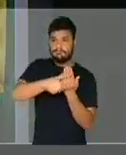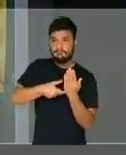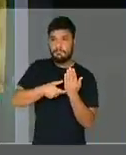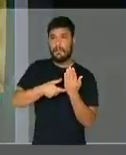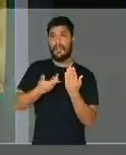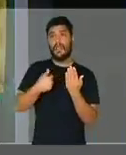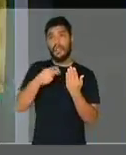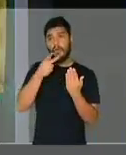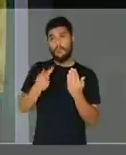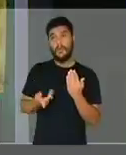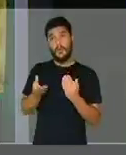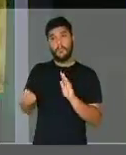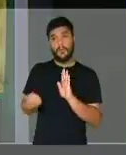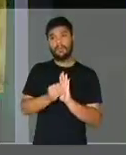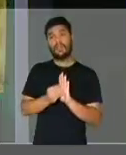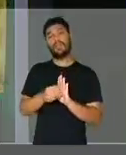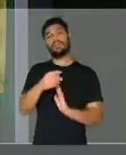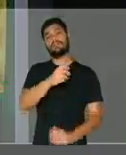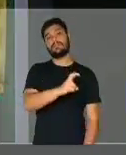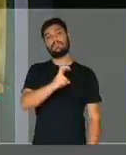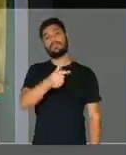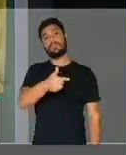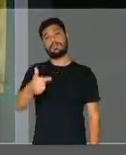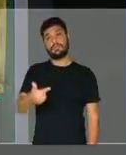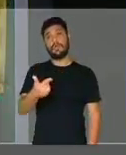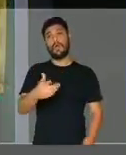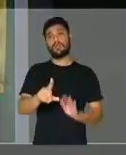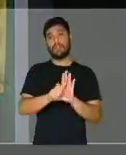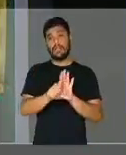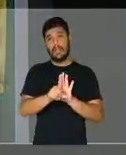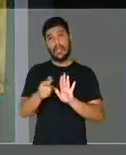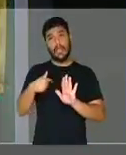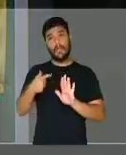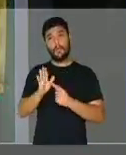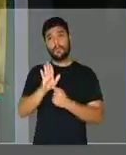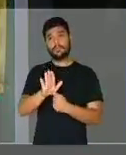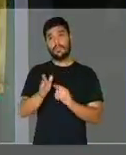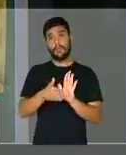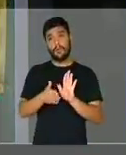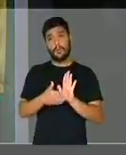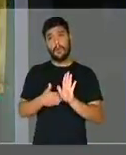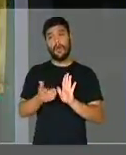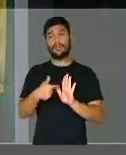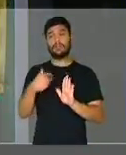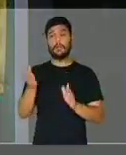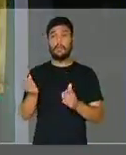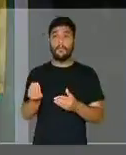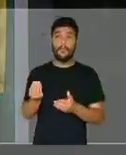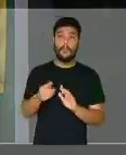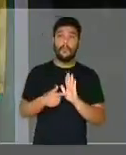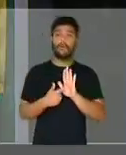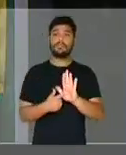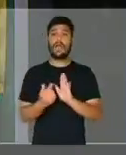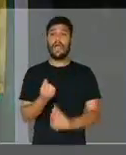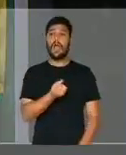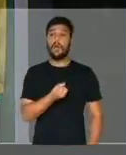apresentei o projeto de lei 5522, que estabelece uma informação da quantidade de nutrientes